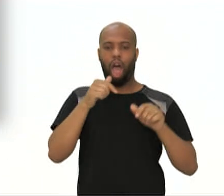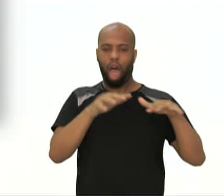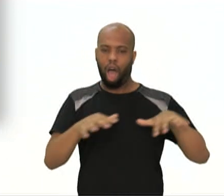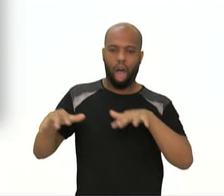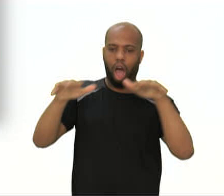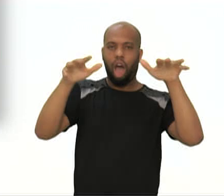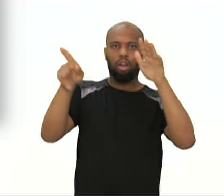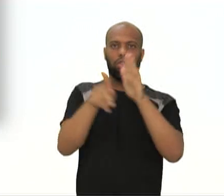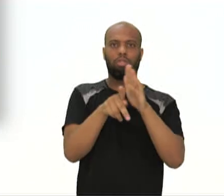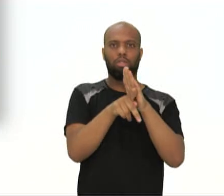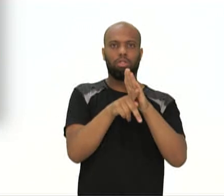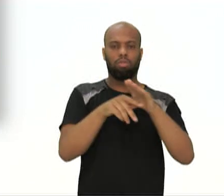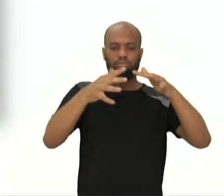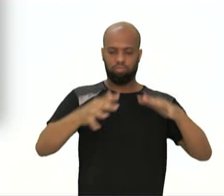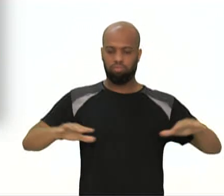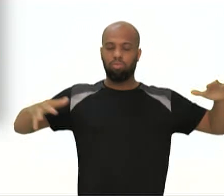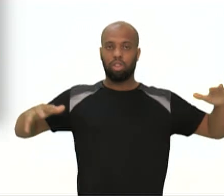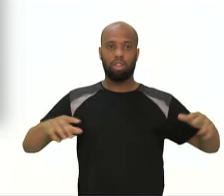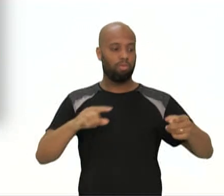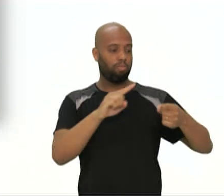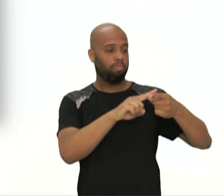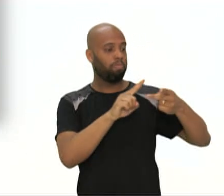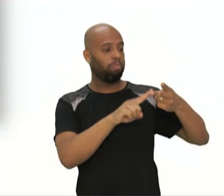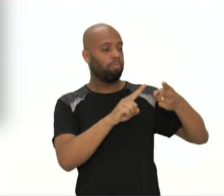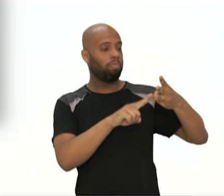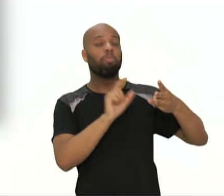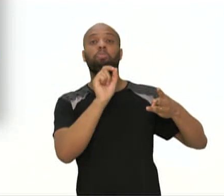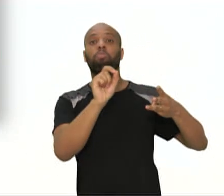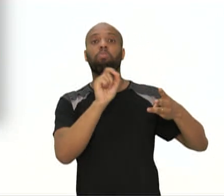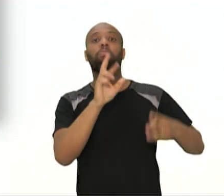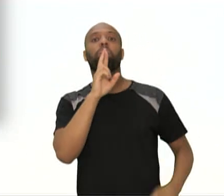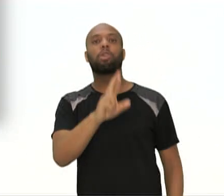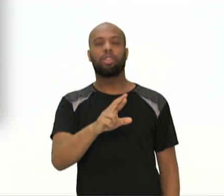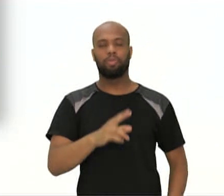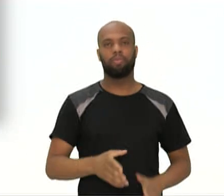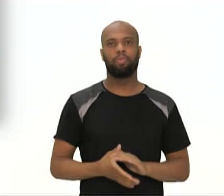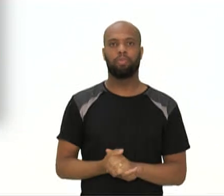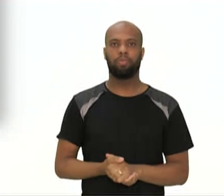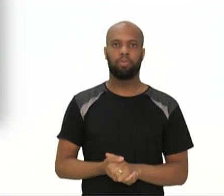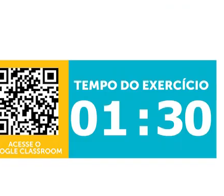do Oceano Pacífico. Letra A, B ou C? Vai lá!